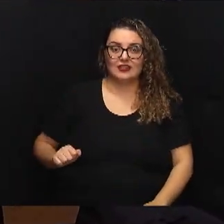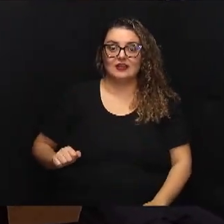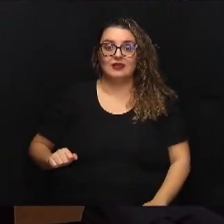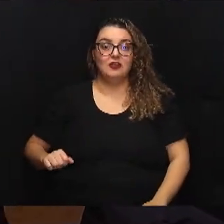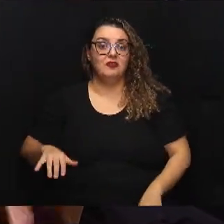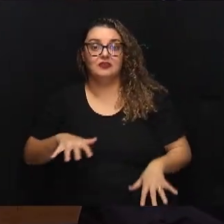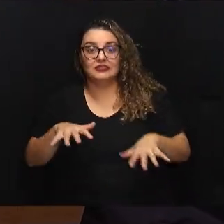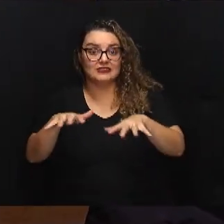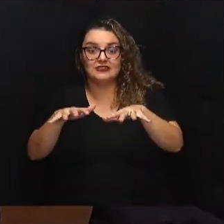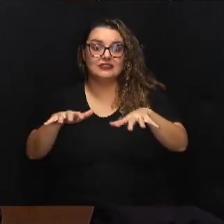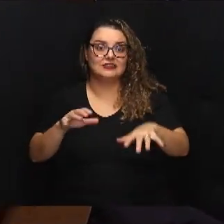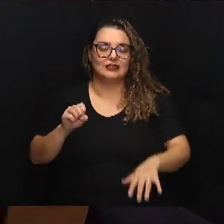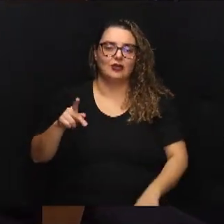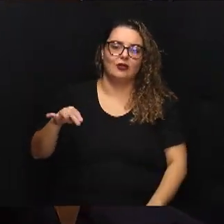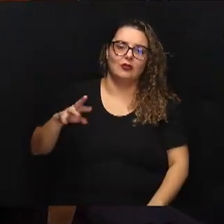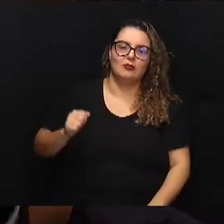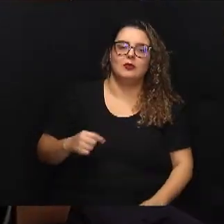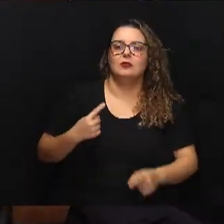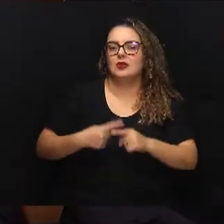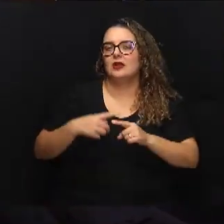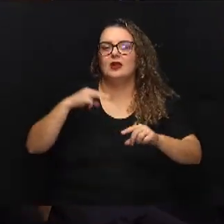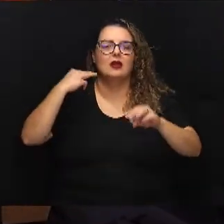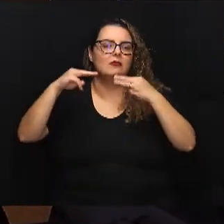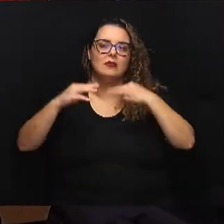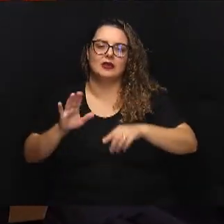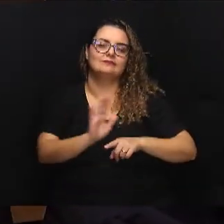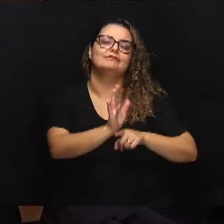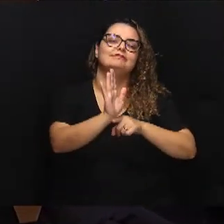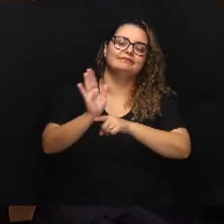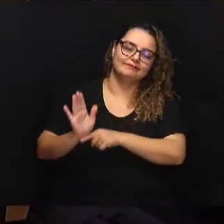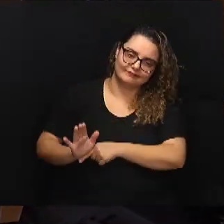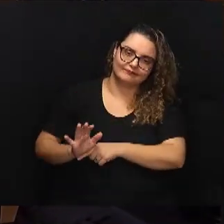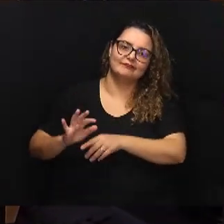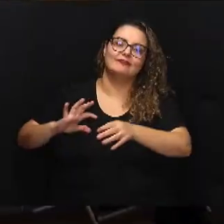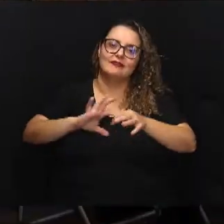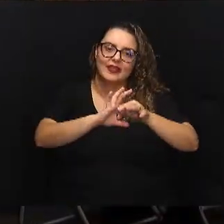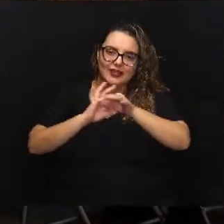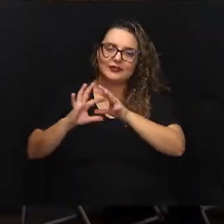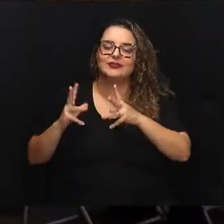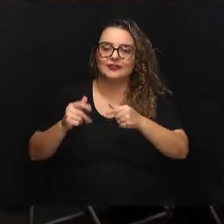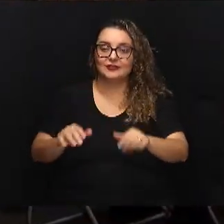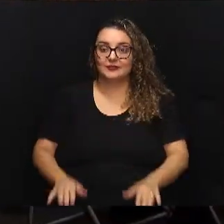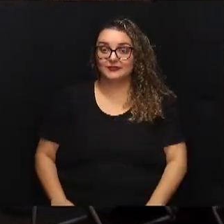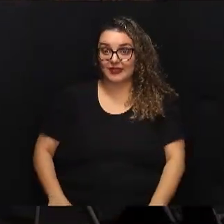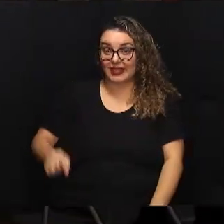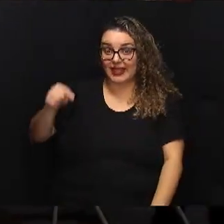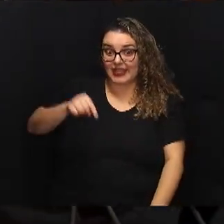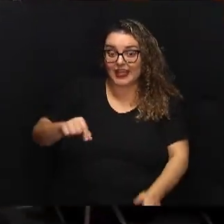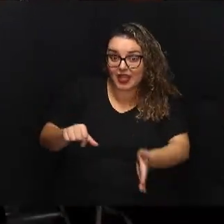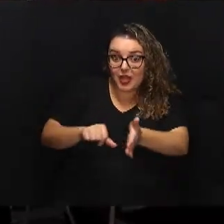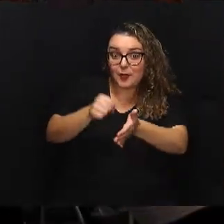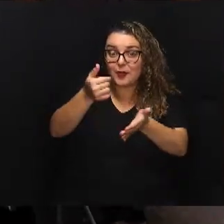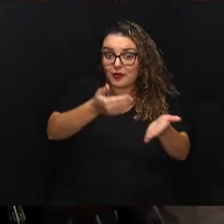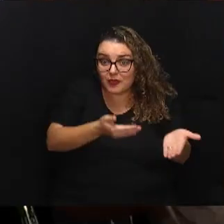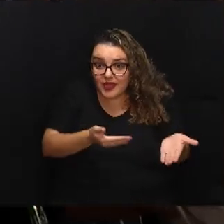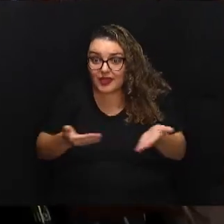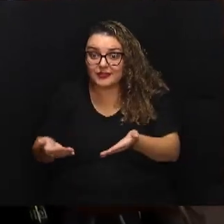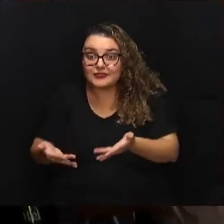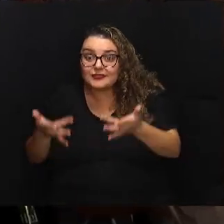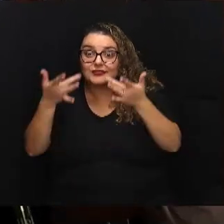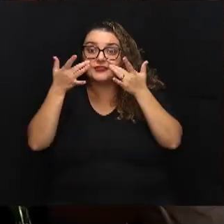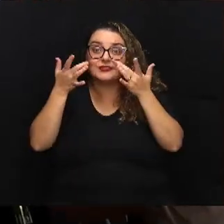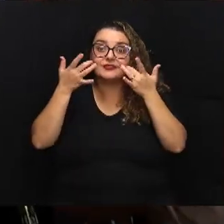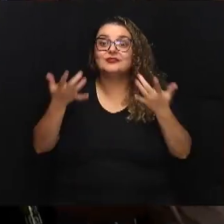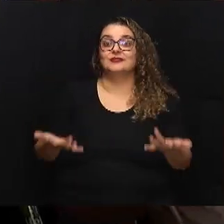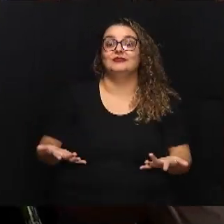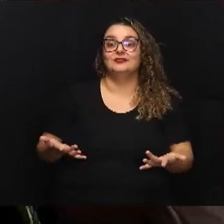conhecem, porque a música de musicais e a música de cinema, ela une a todos. E essa é a primeira apresentação com o teatro, já